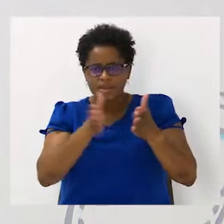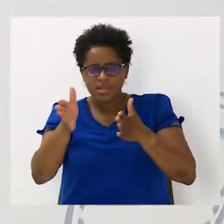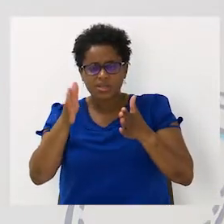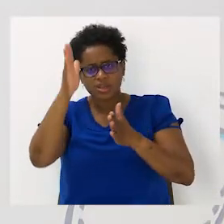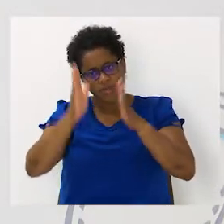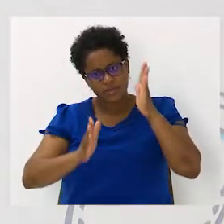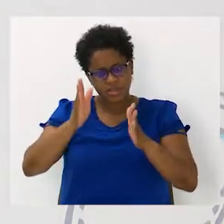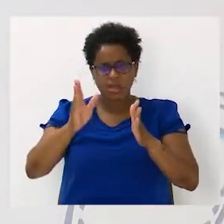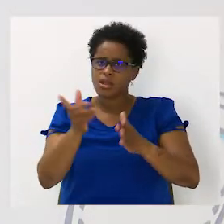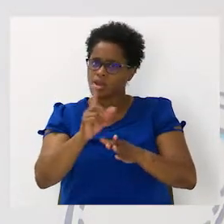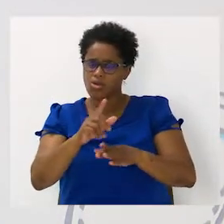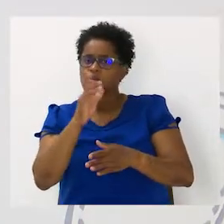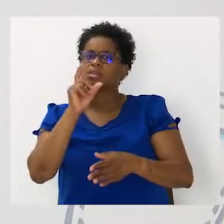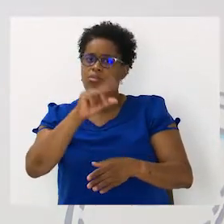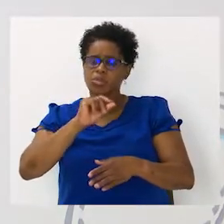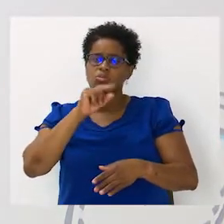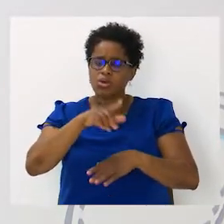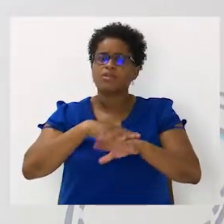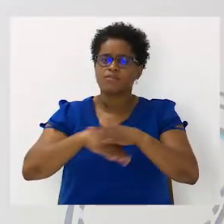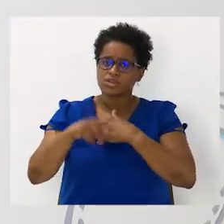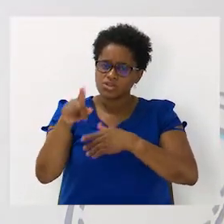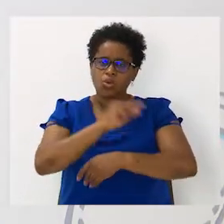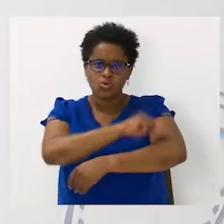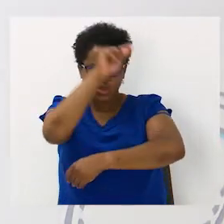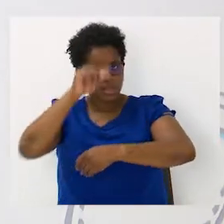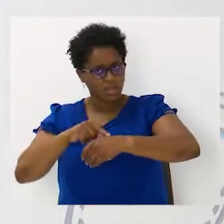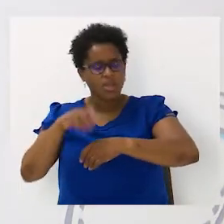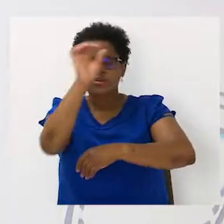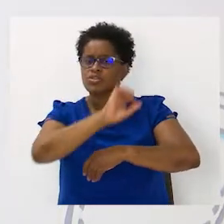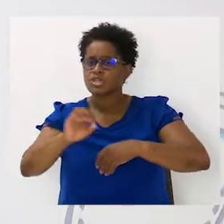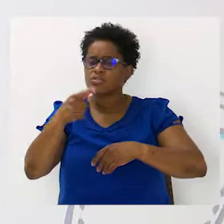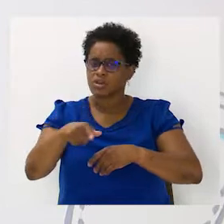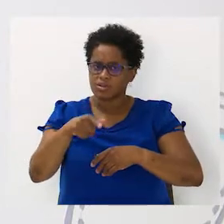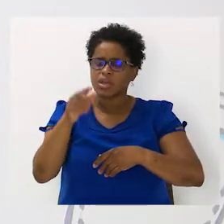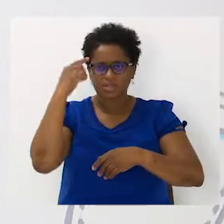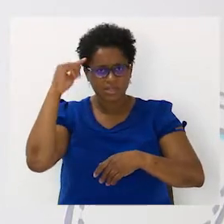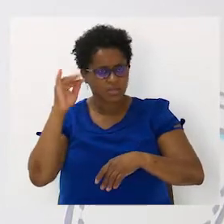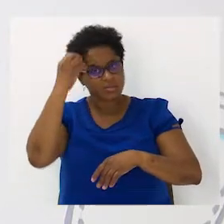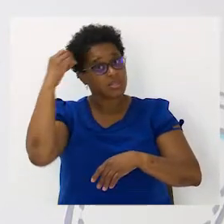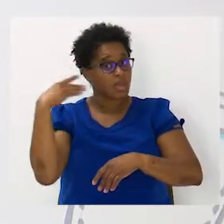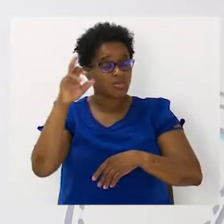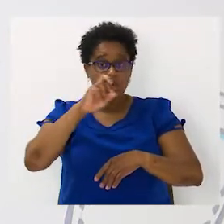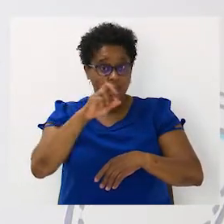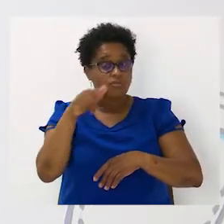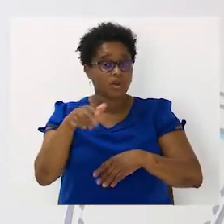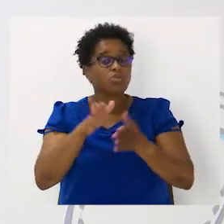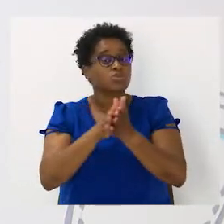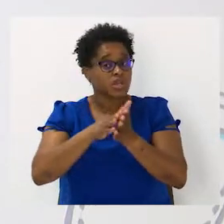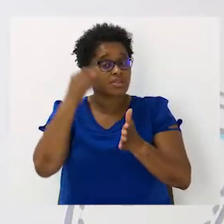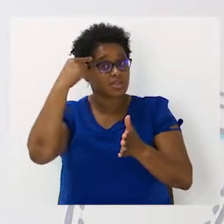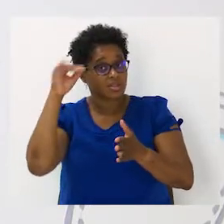com triângulos, em que vocês vão utilizar essa ideia. Não se esqueçam, no 8º ano, vocês vão utilizar essa ideia de